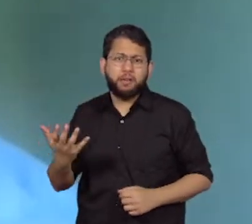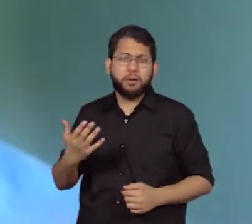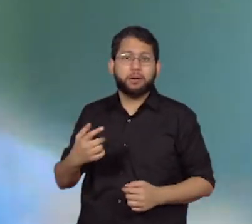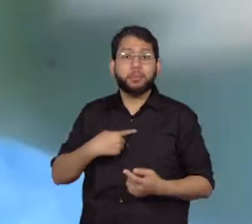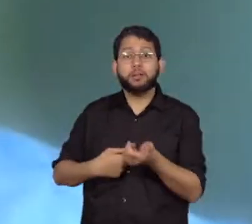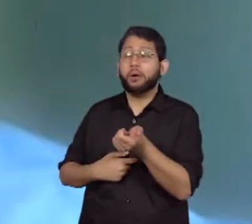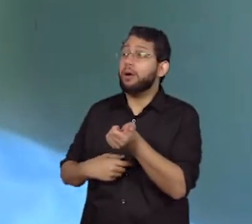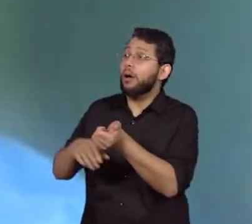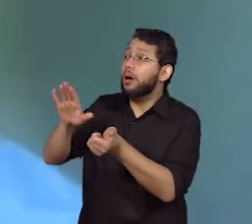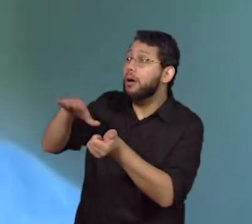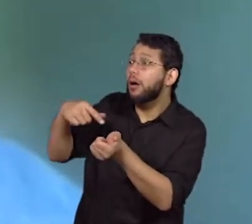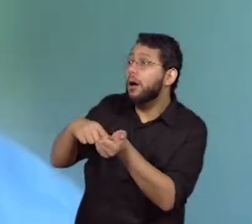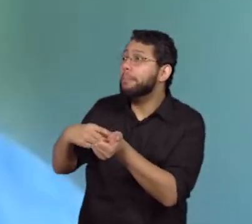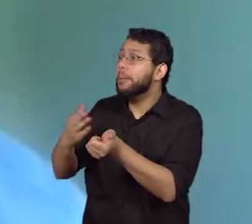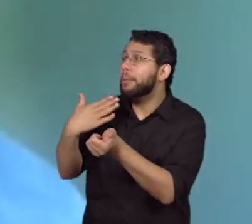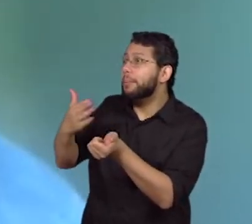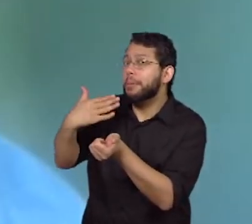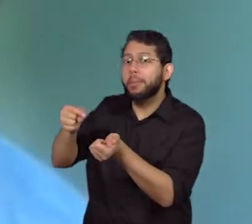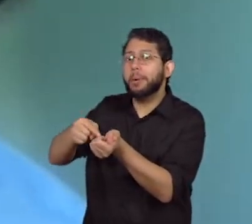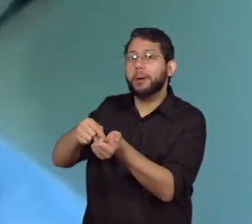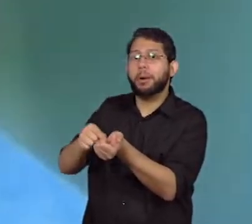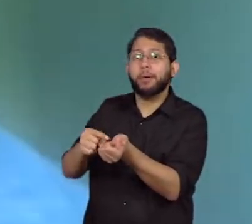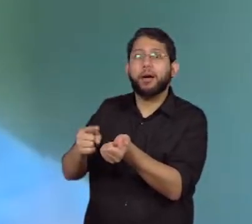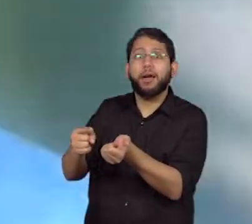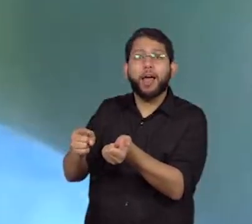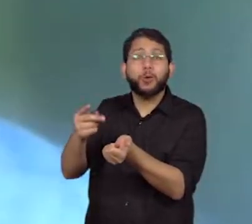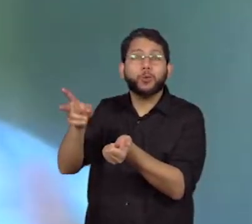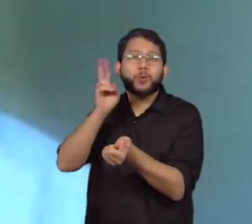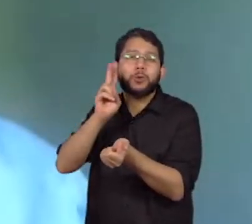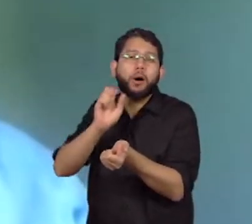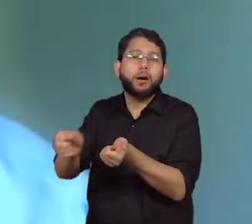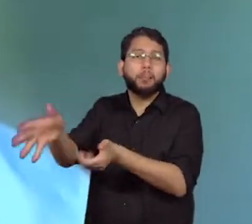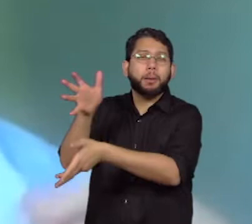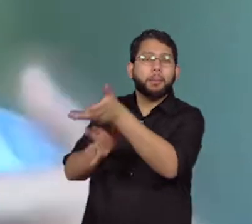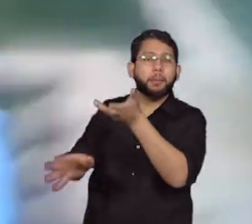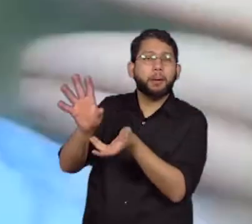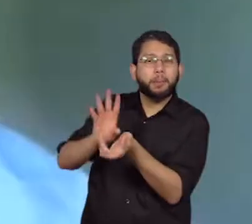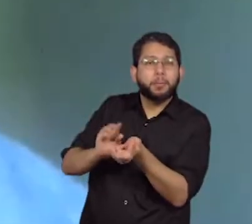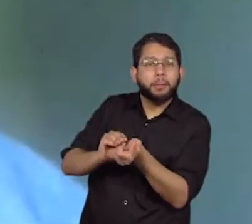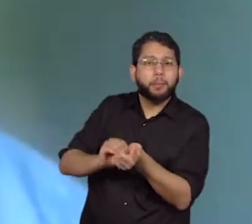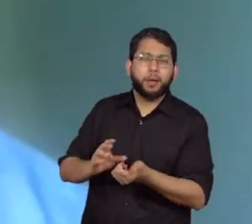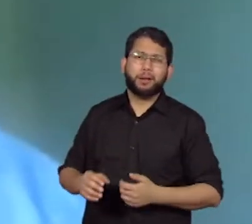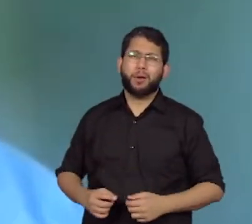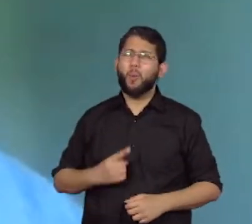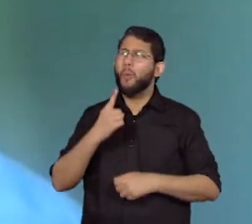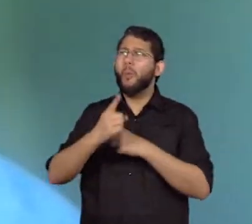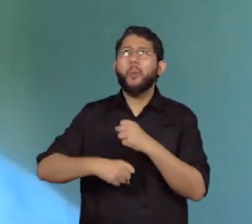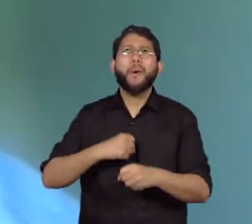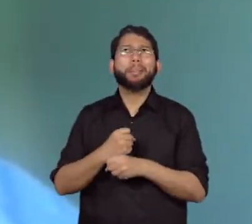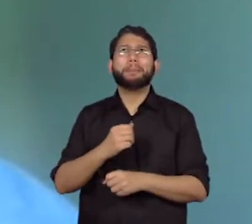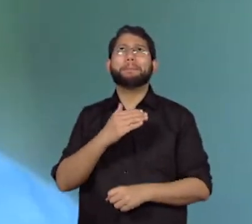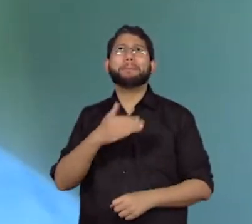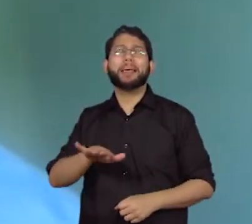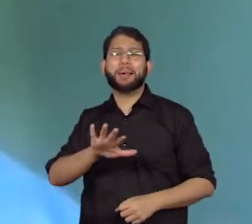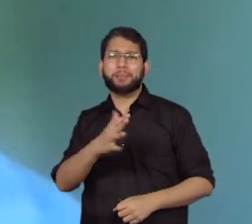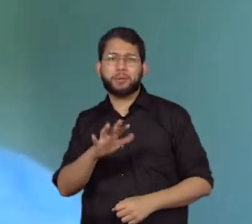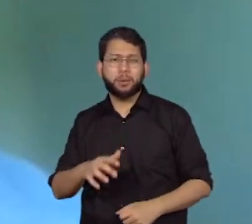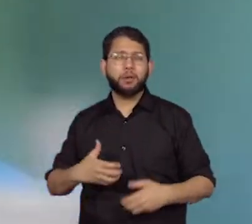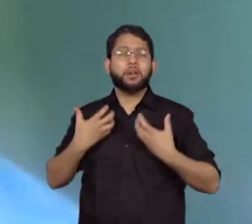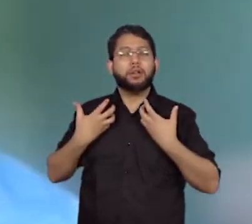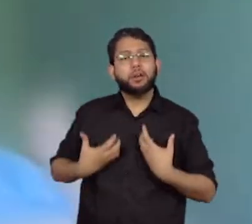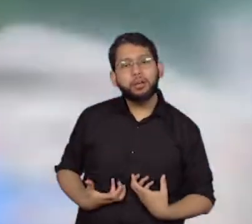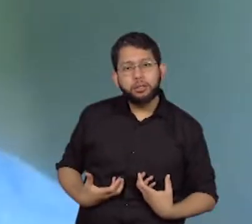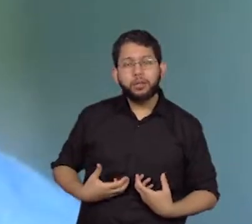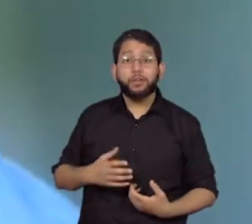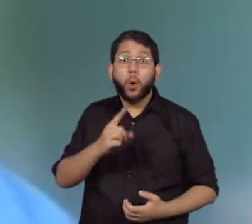gravador, ligava e pegava alguma coisa. E isso, assim, gente, foi 1 ano e meio que eu fiz, era muito cansativo, às vezes eu